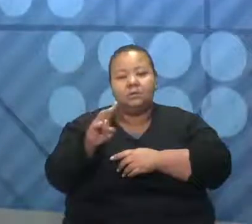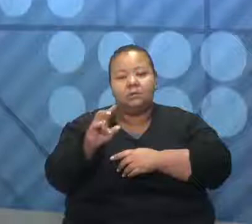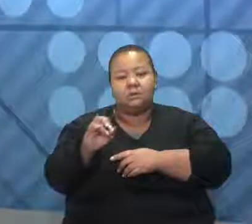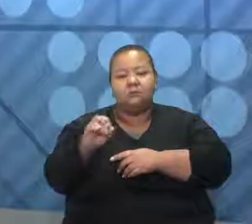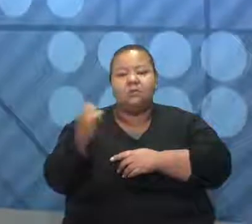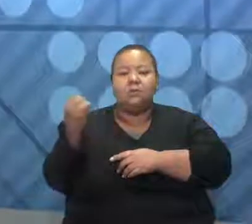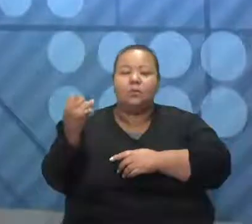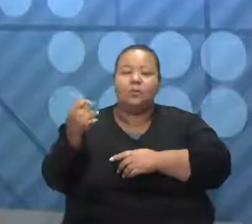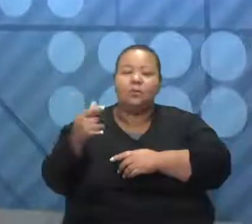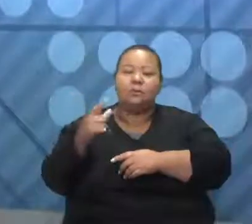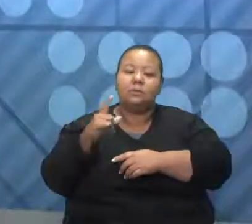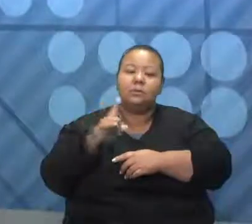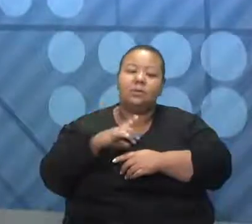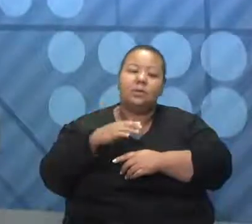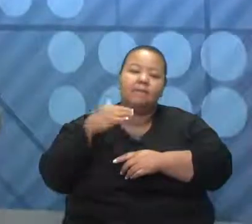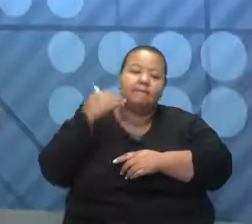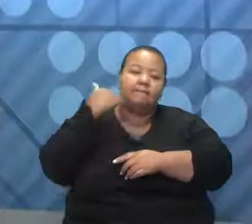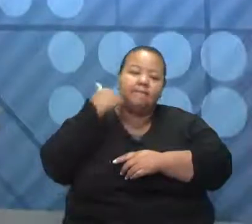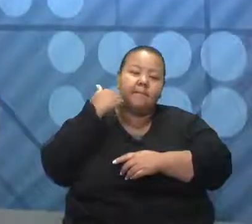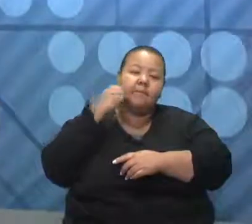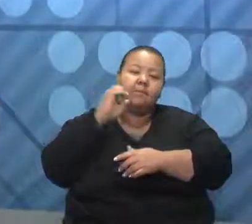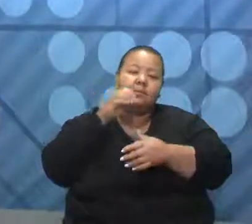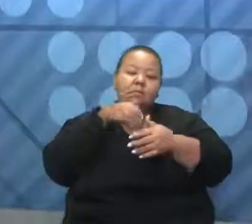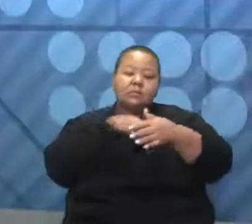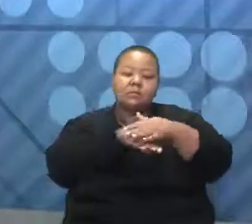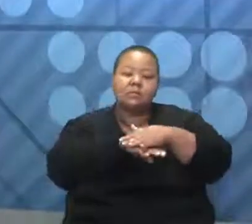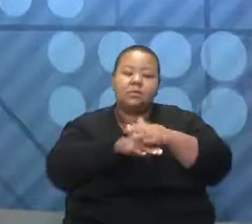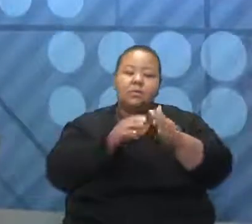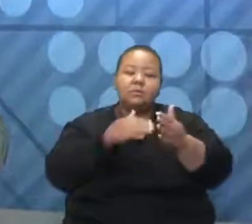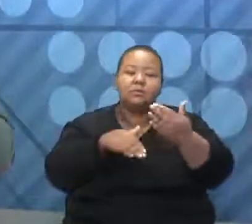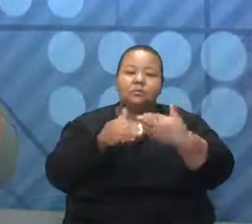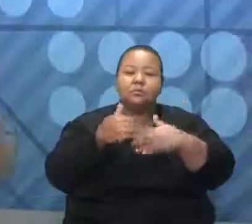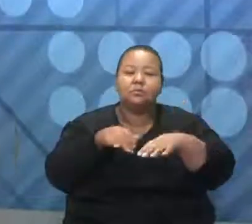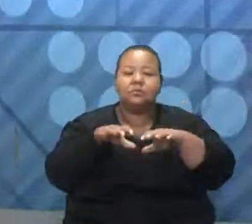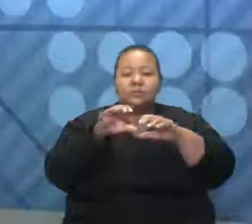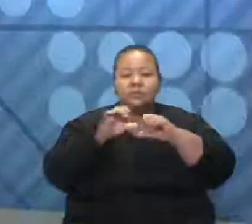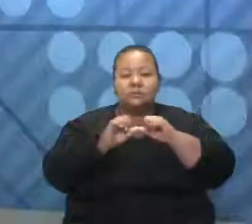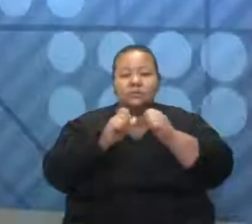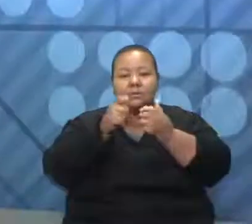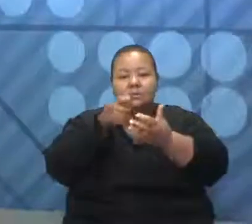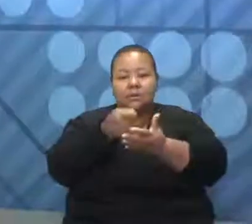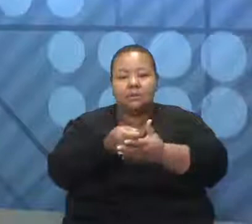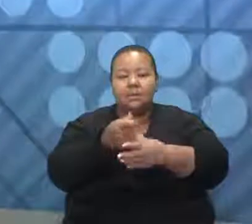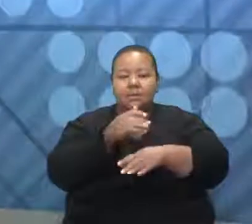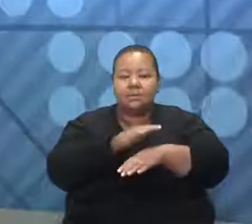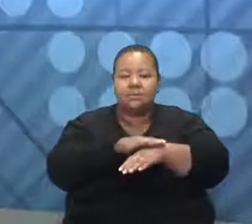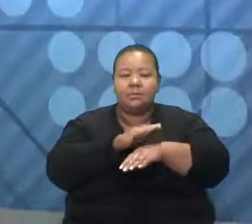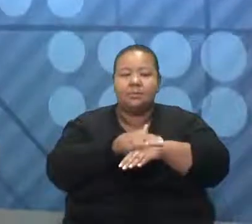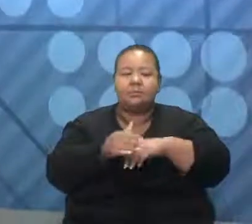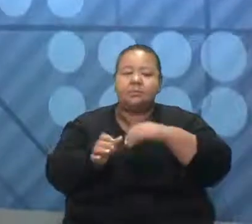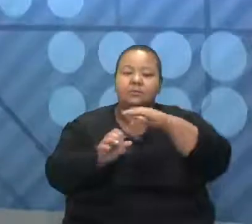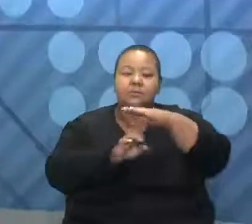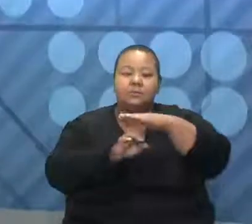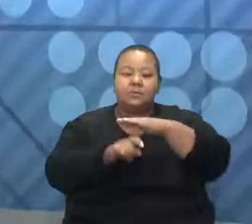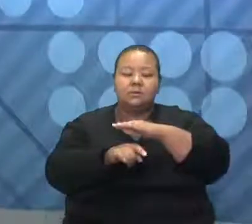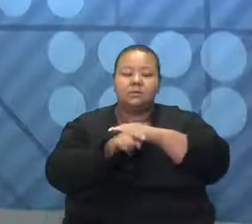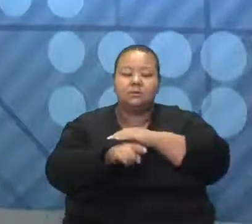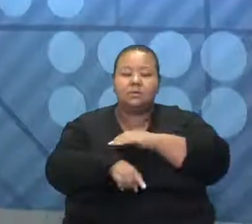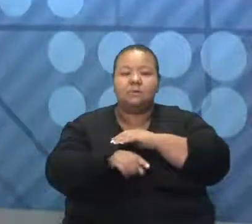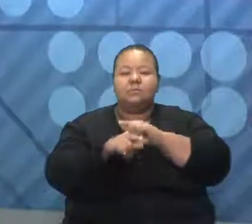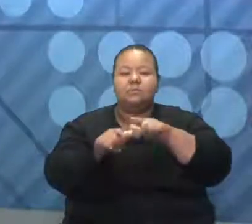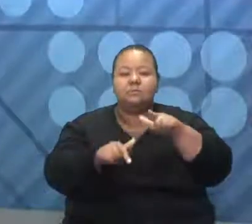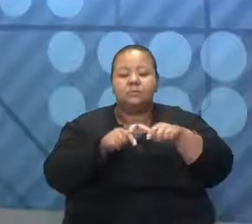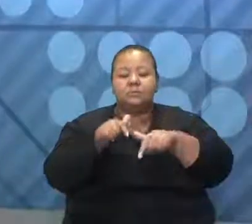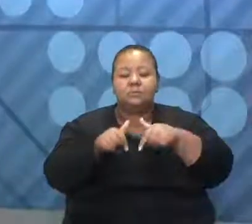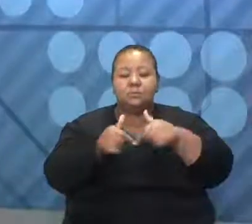em estoque, tudo que eu tenho para receber e tudo que eu tenho que pagar durante aquele período da empresa. Qual é esse período? Das